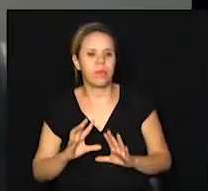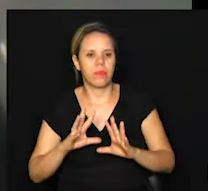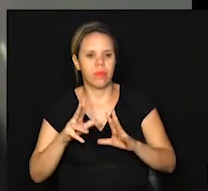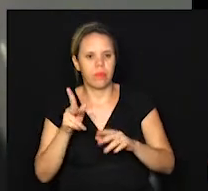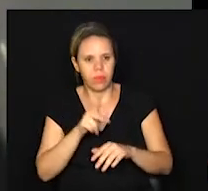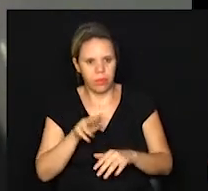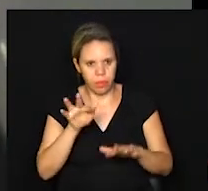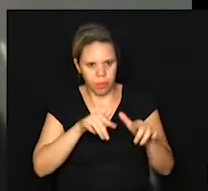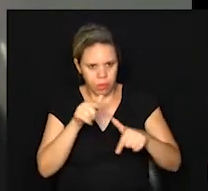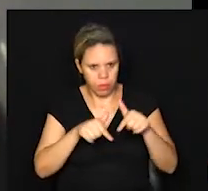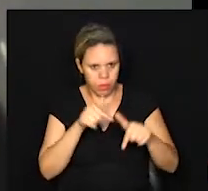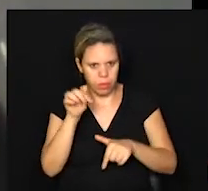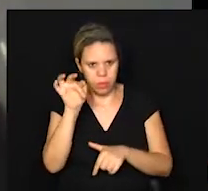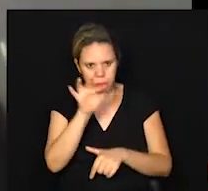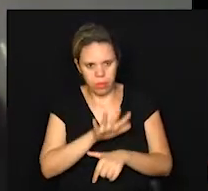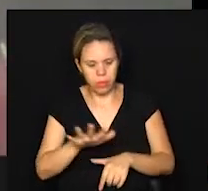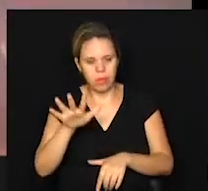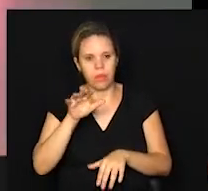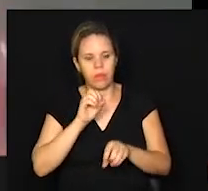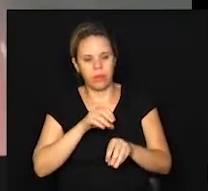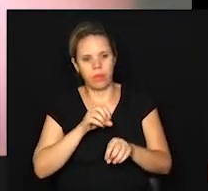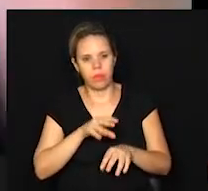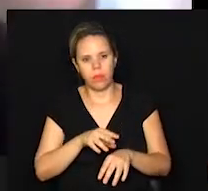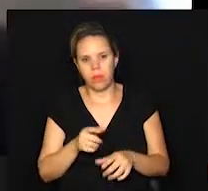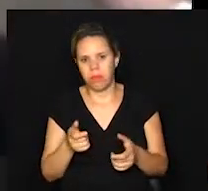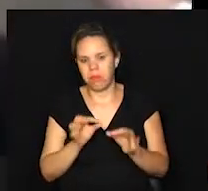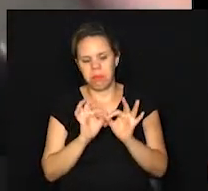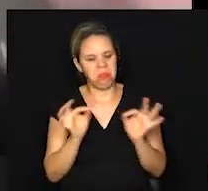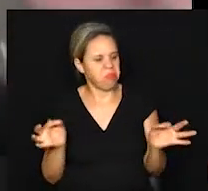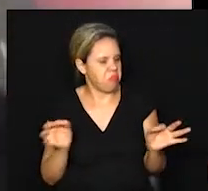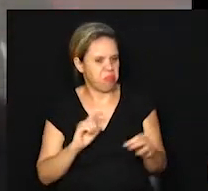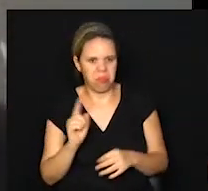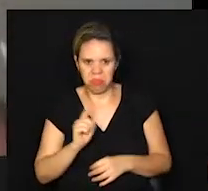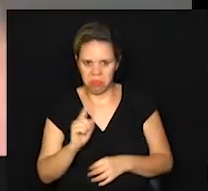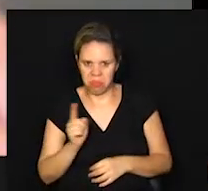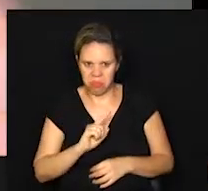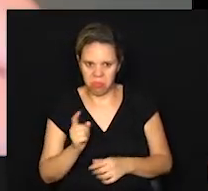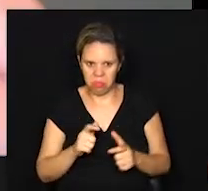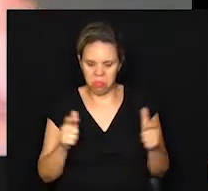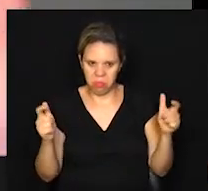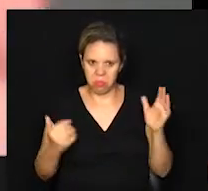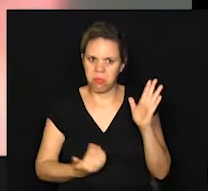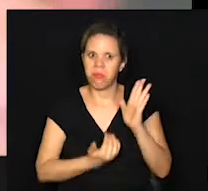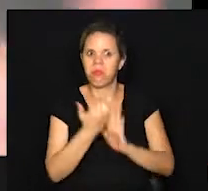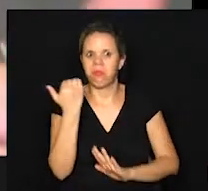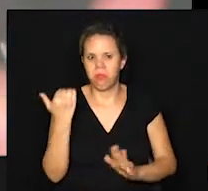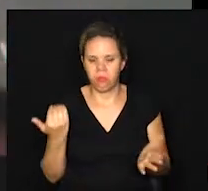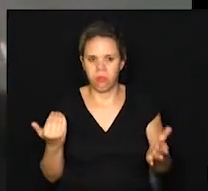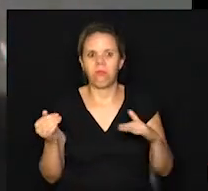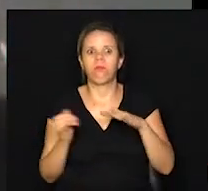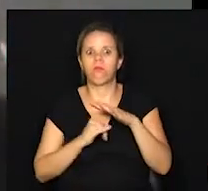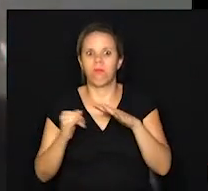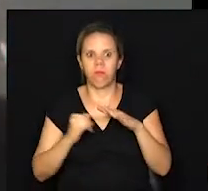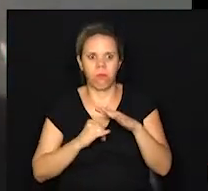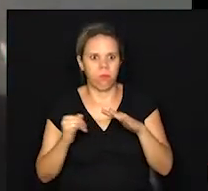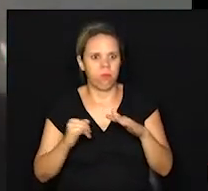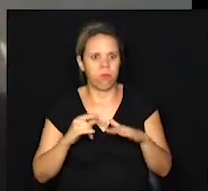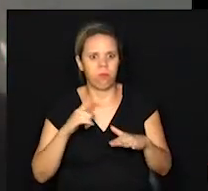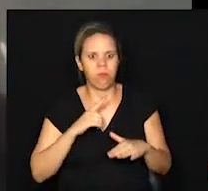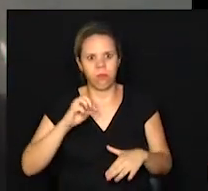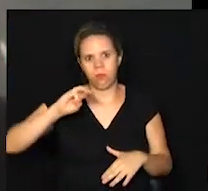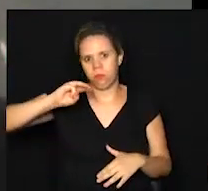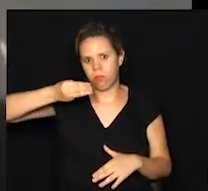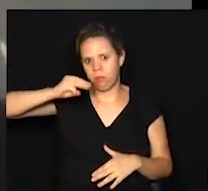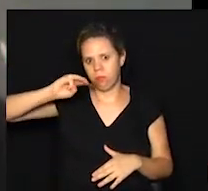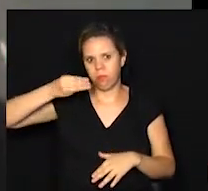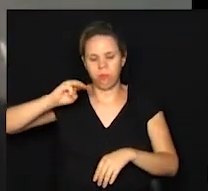educacional maior. Não é uma coisa pequena, levando em consideração que a gente fala a respeito de uma instituição que tem milhares